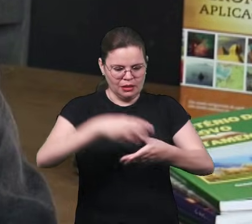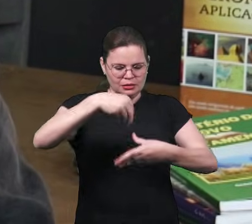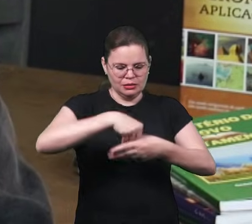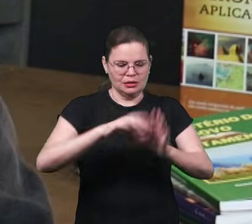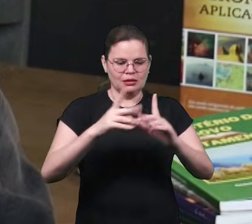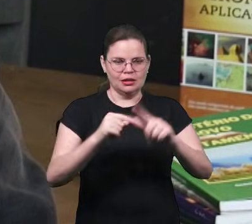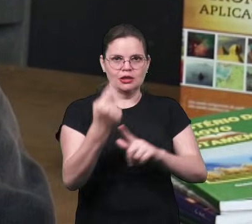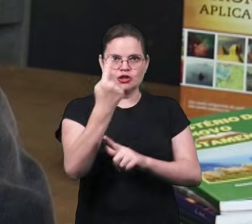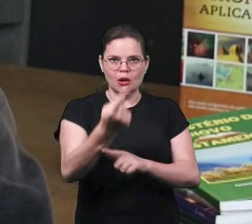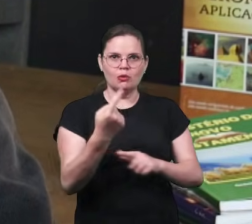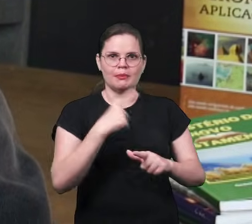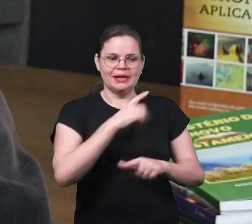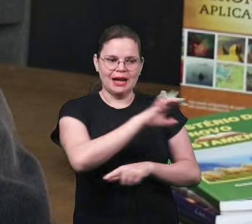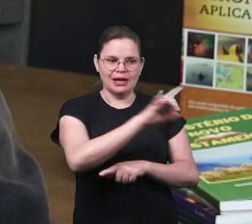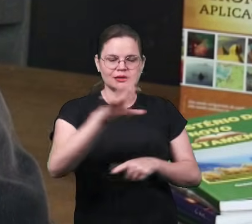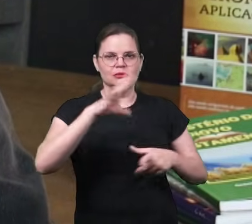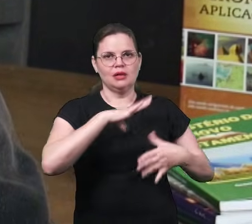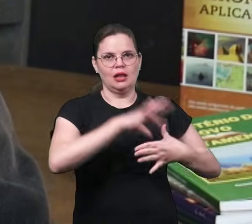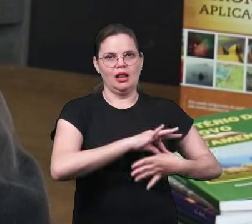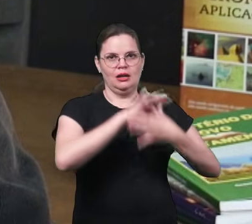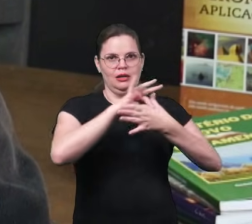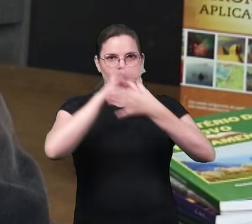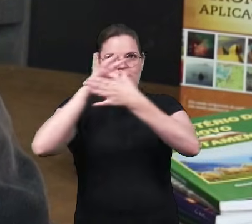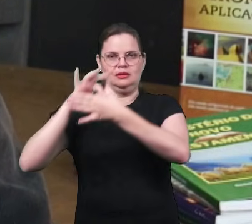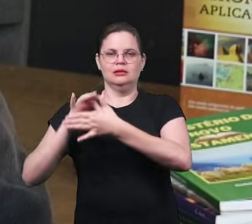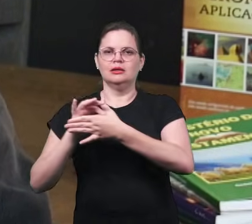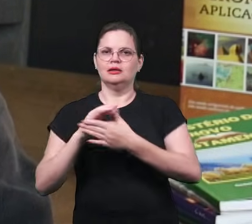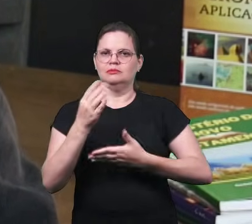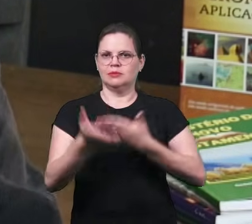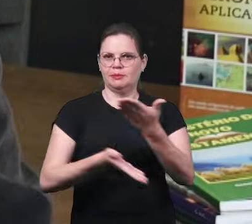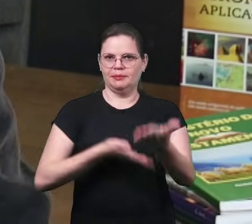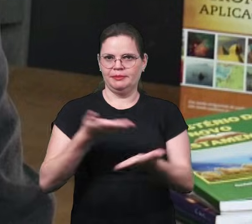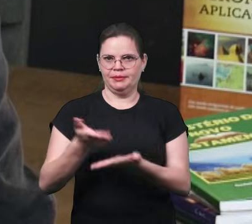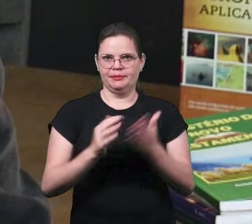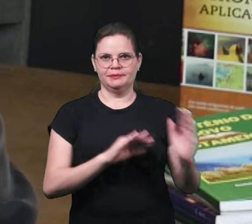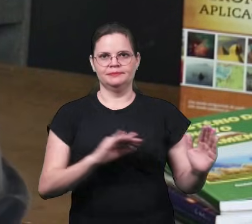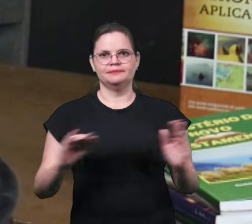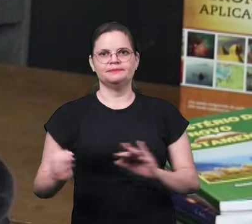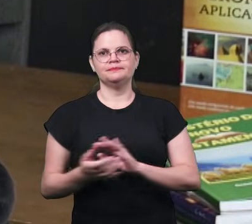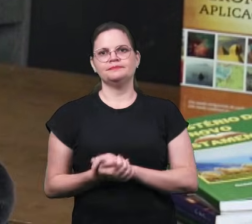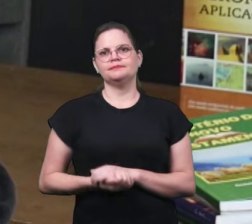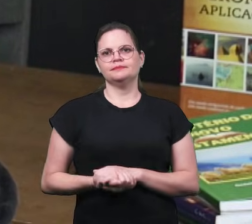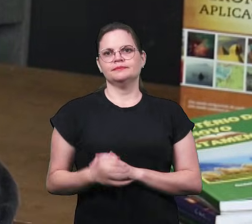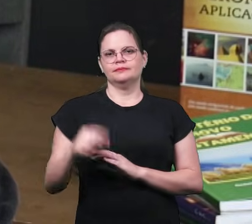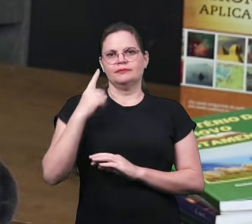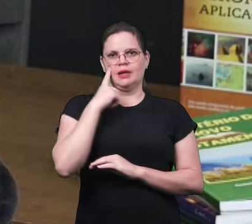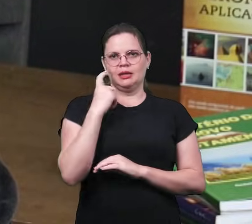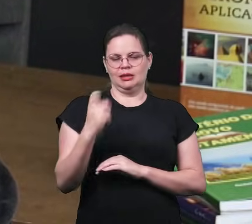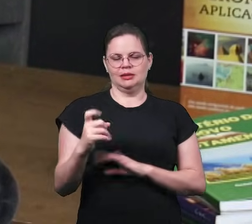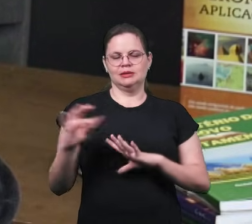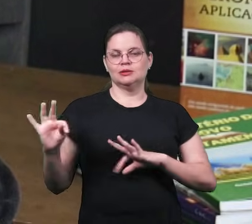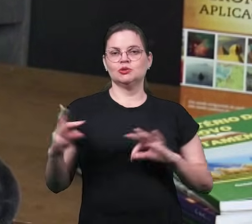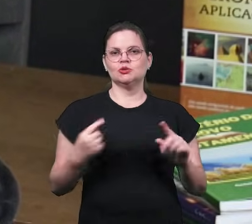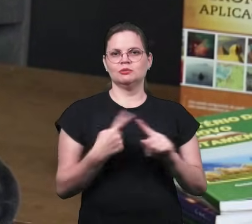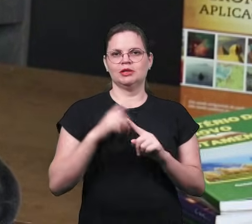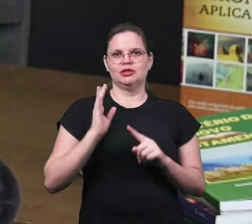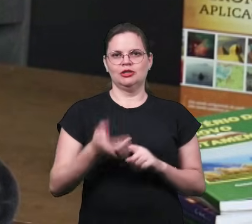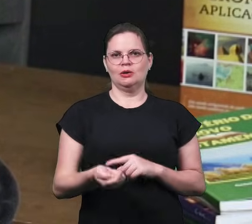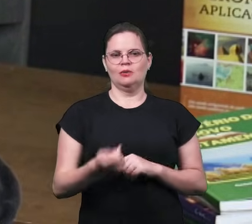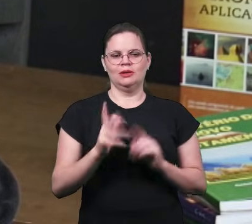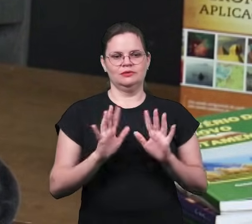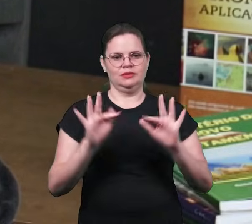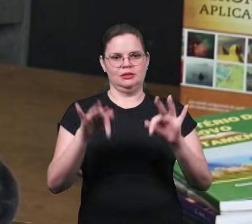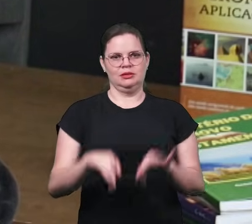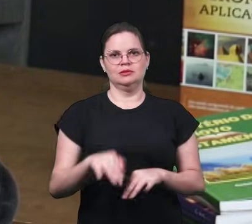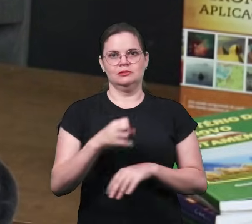maneira muito profunda. É interessante isso, e nós já estamos indo para o final do nosso episódio, mas eu gostaria de